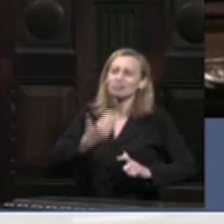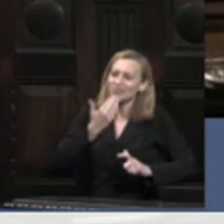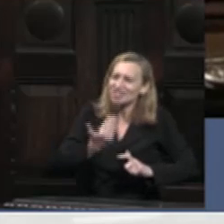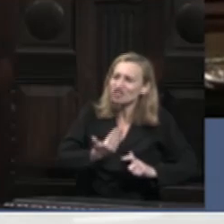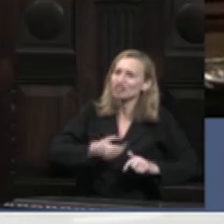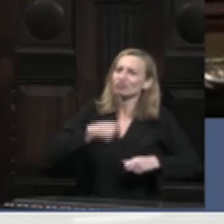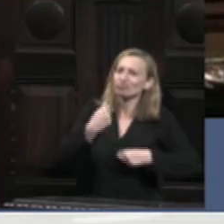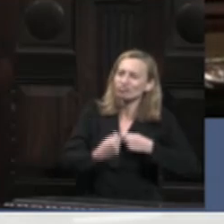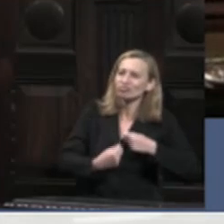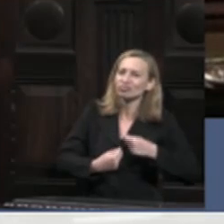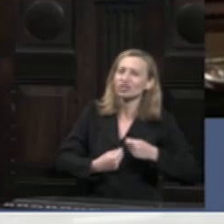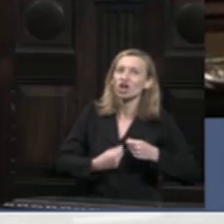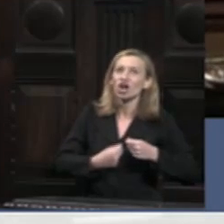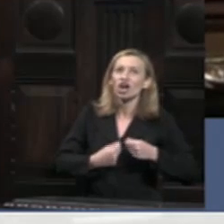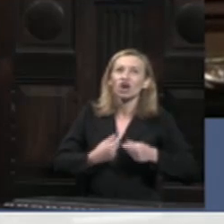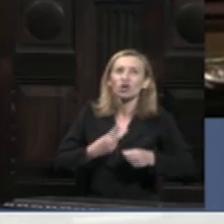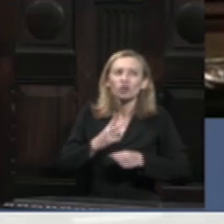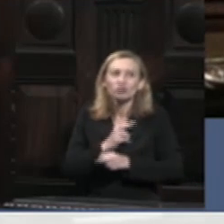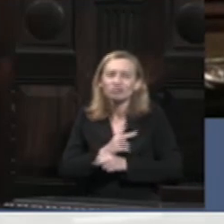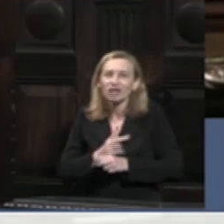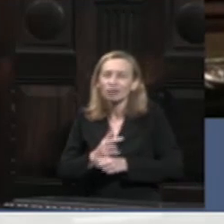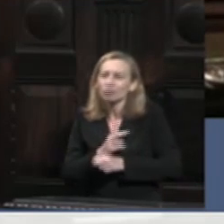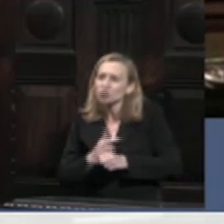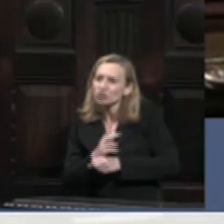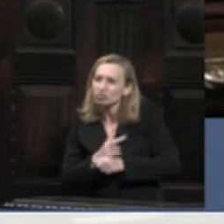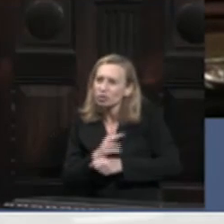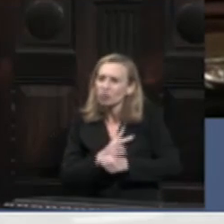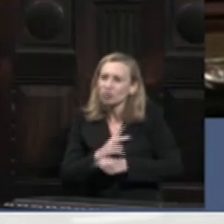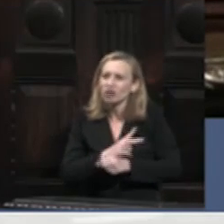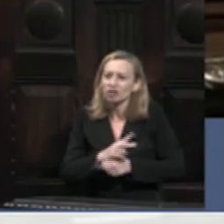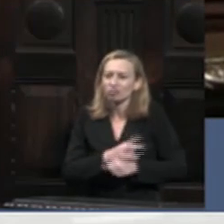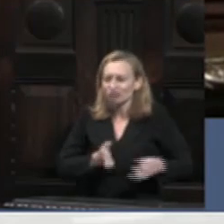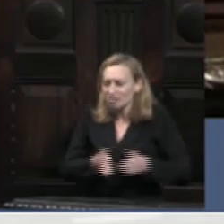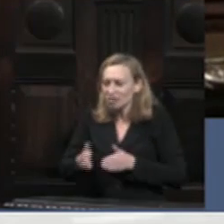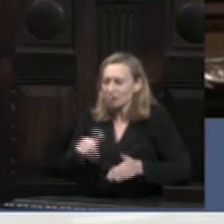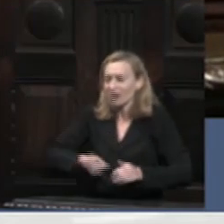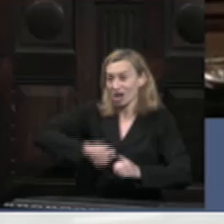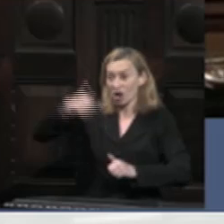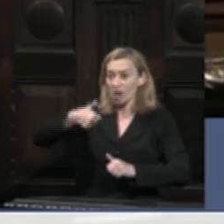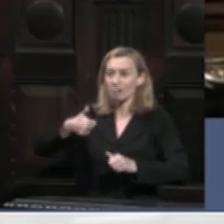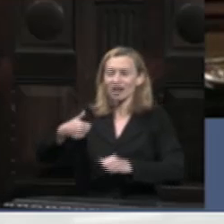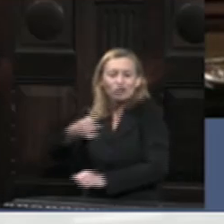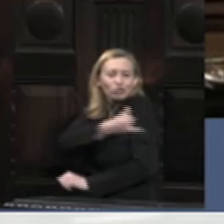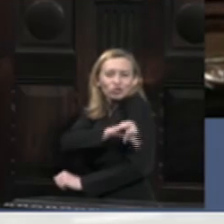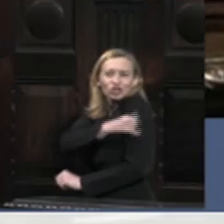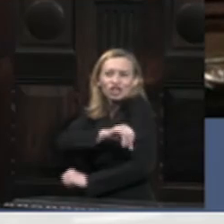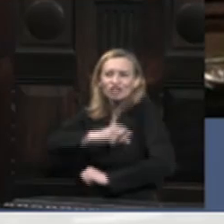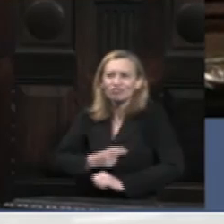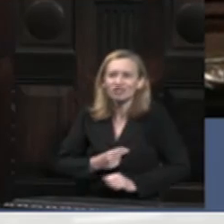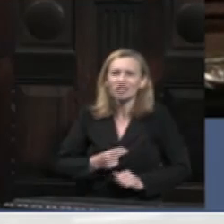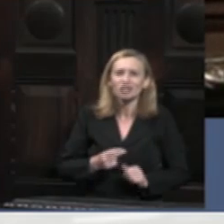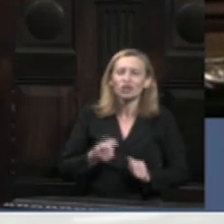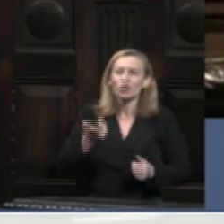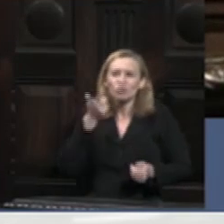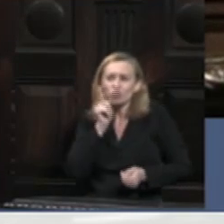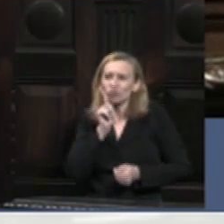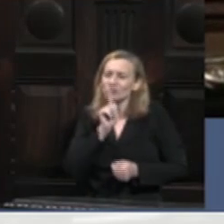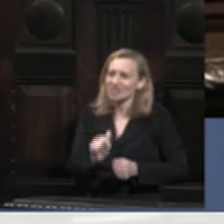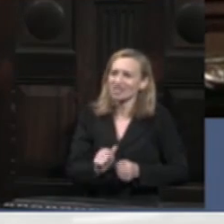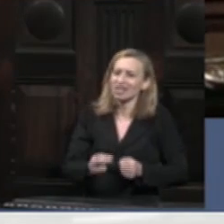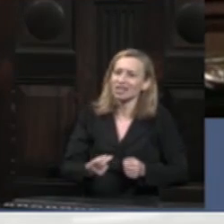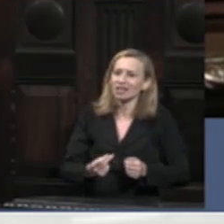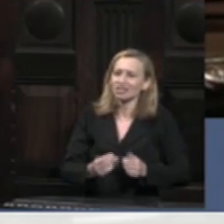legislatura, mas, ao mesmo tempo, a reeleição deve ser lida, deputada Marta Rocha, que também foi reeleita, a quem cumprimento